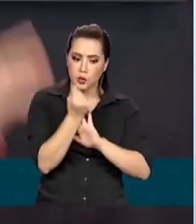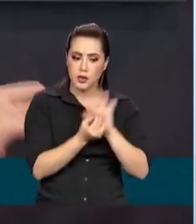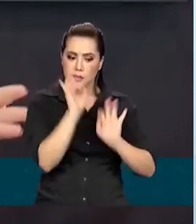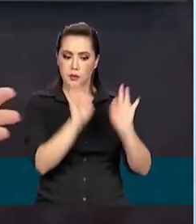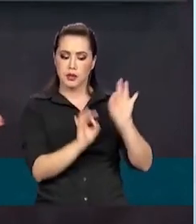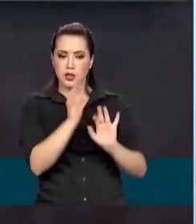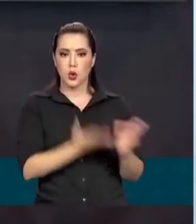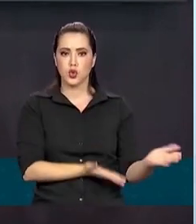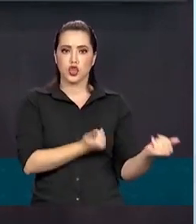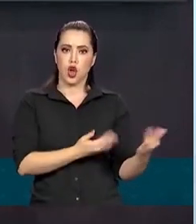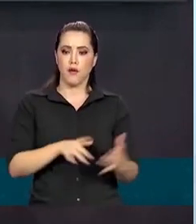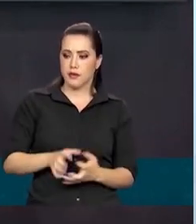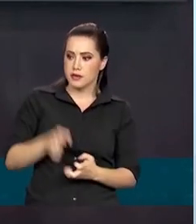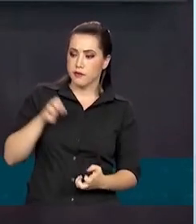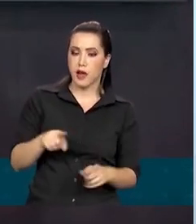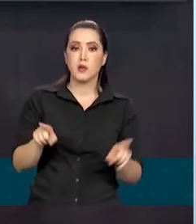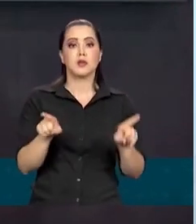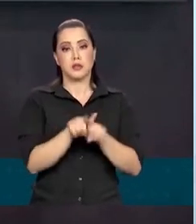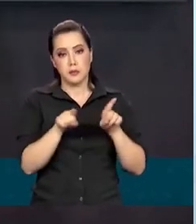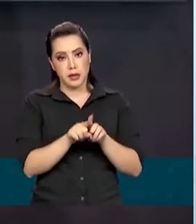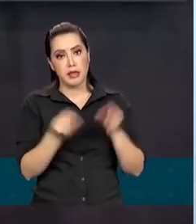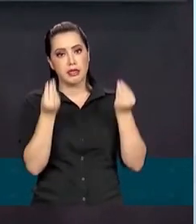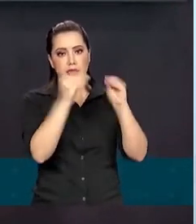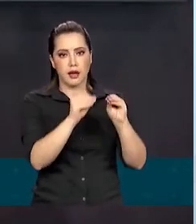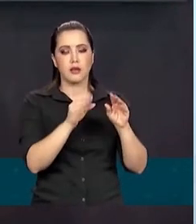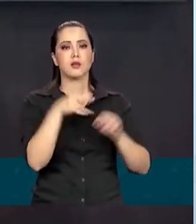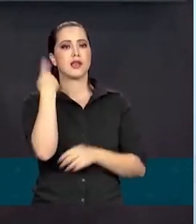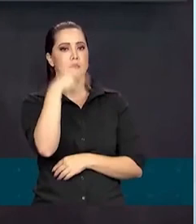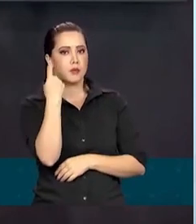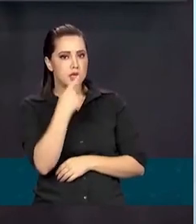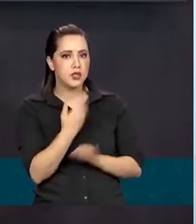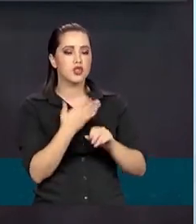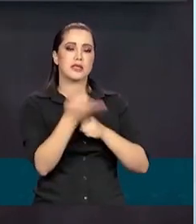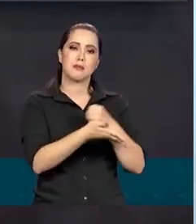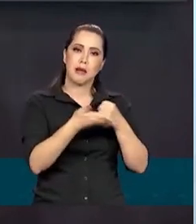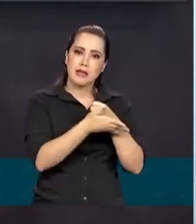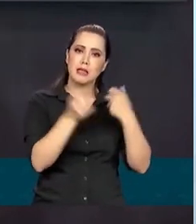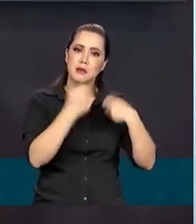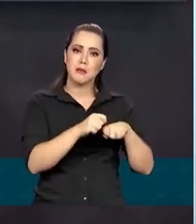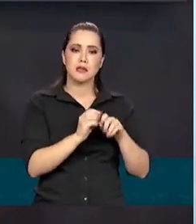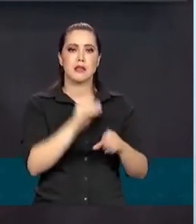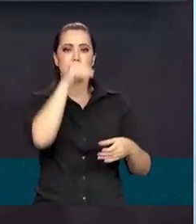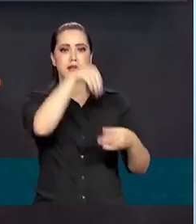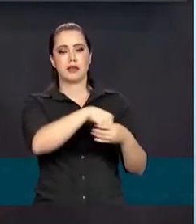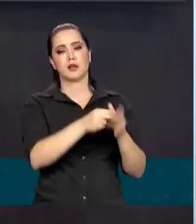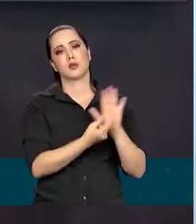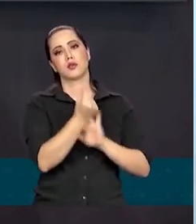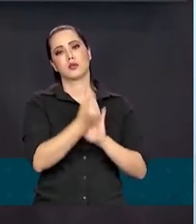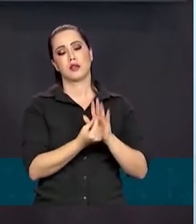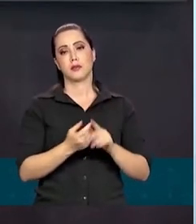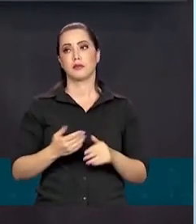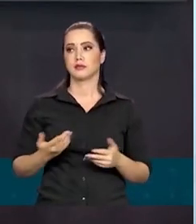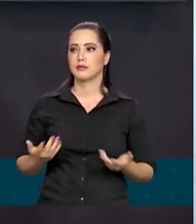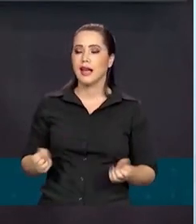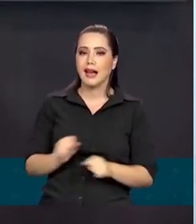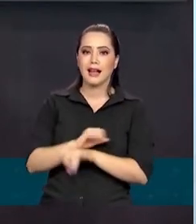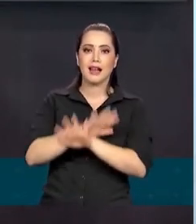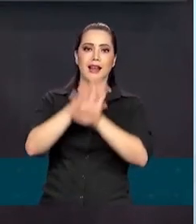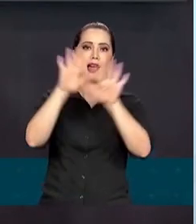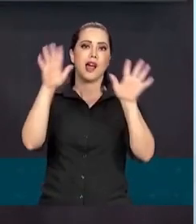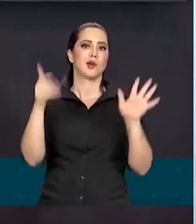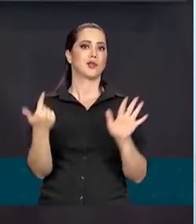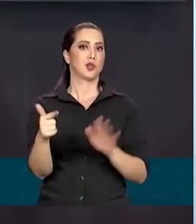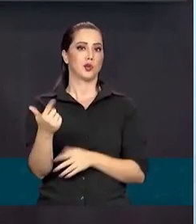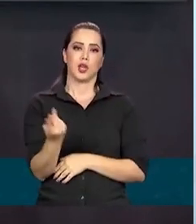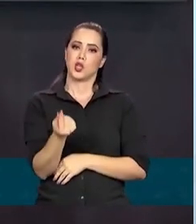orçamento, os jovens e idosos dentro do orçamento, as políticas públicas essenciais dentro do orçamento. É óbvio que não temos